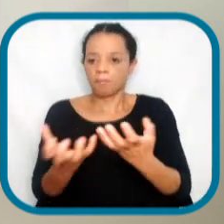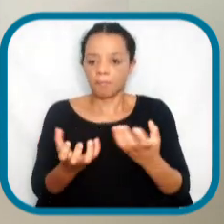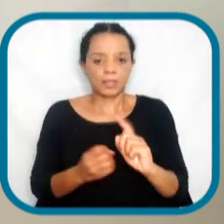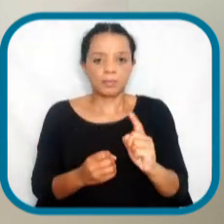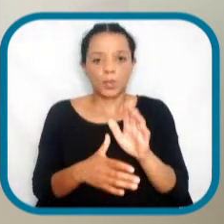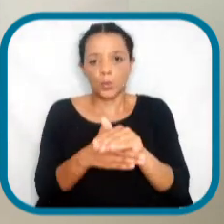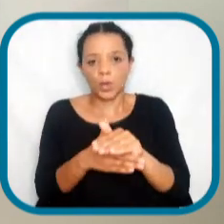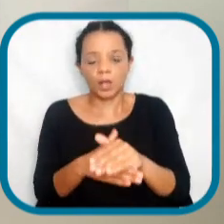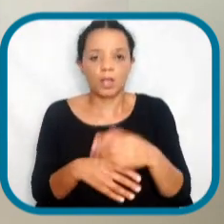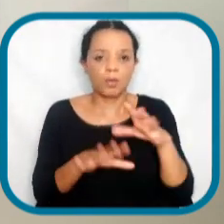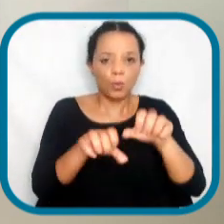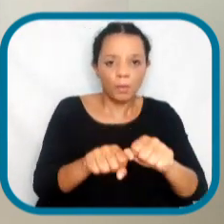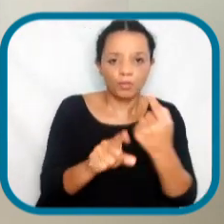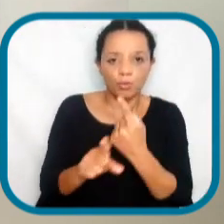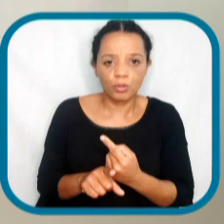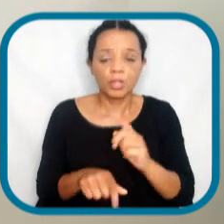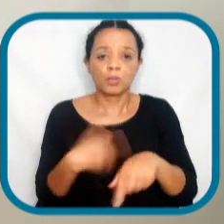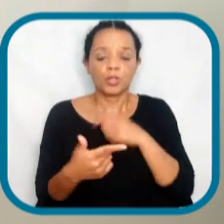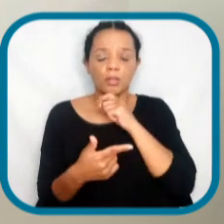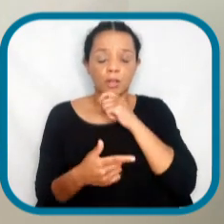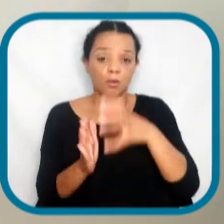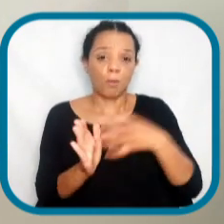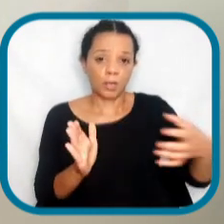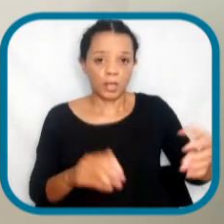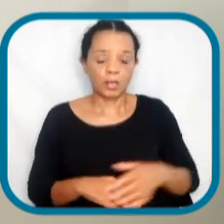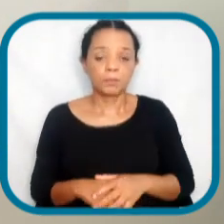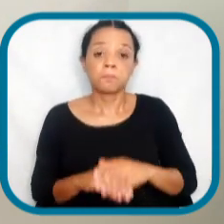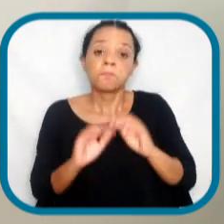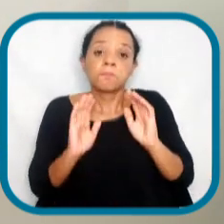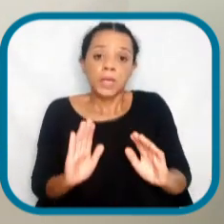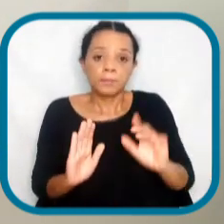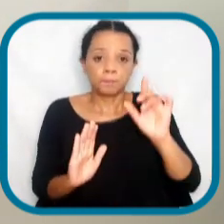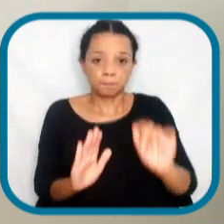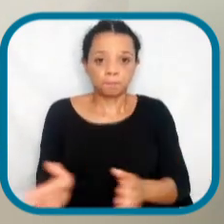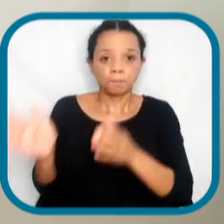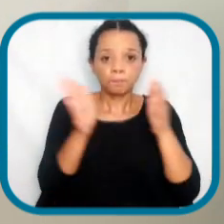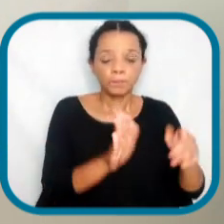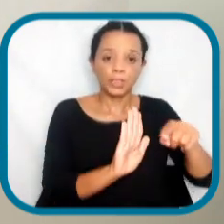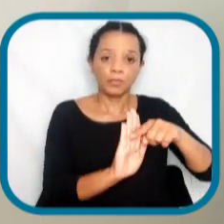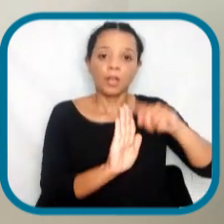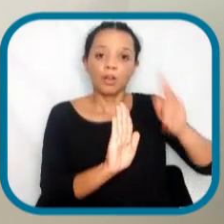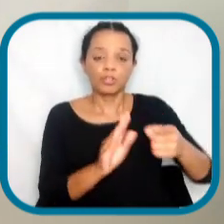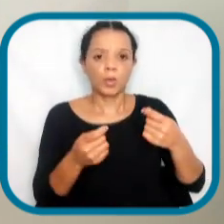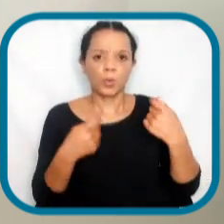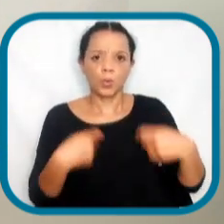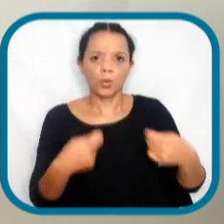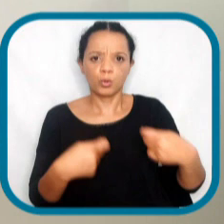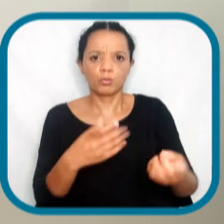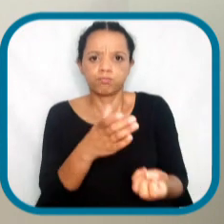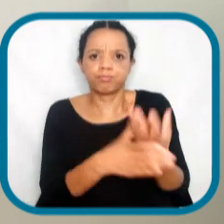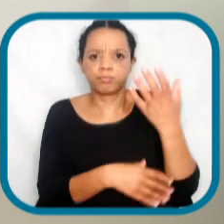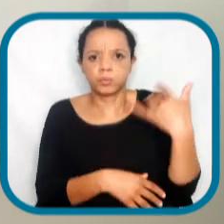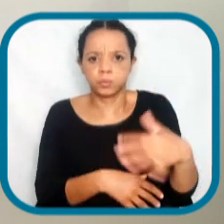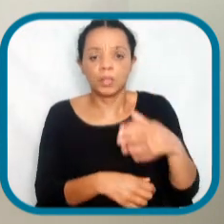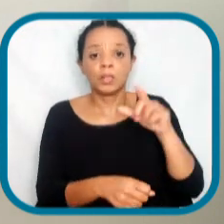para receber pelo correio as encomendas e depois torna-se complicado. Mas também uma outra desvantagem é o custo da